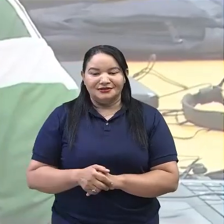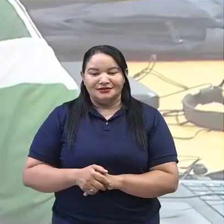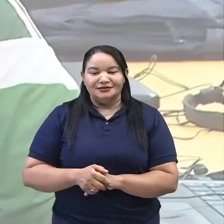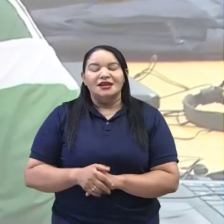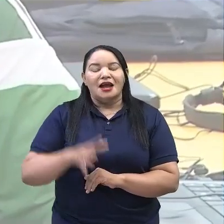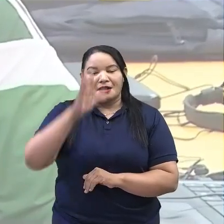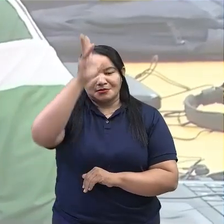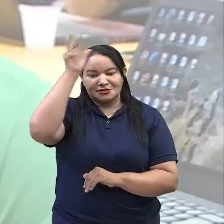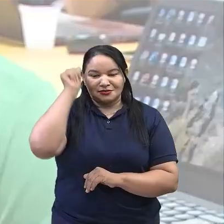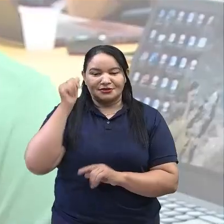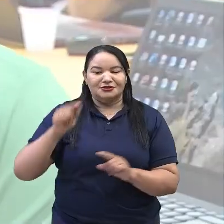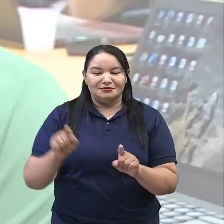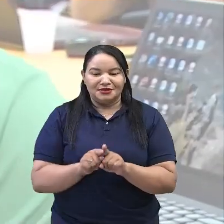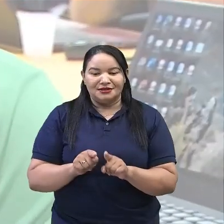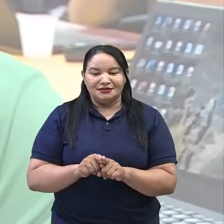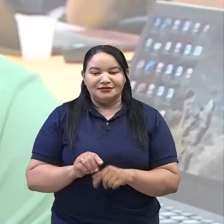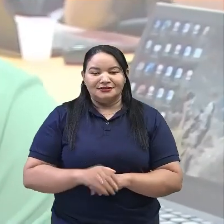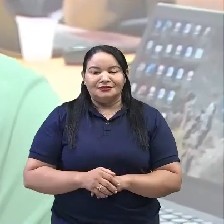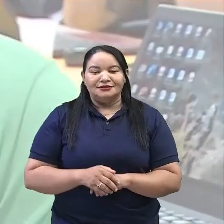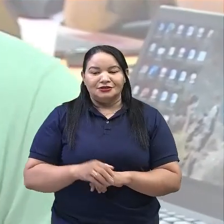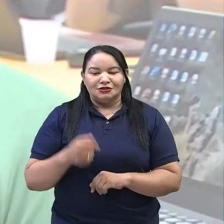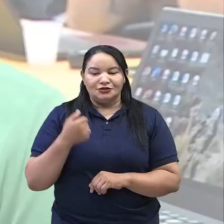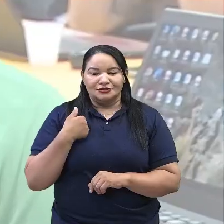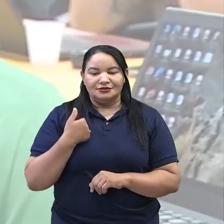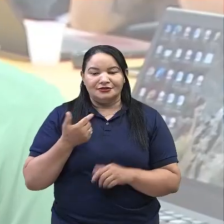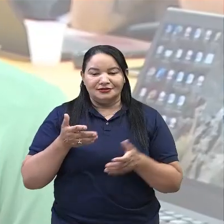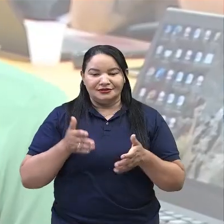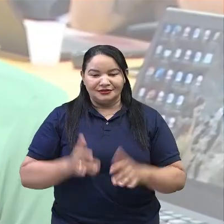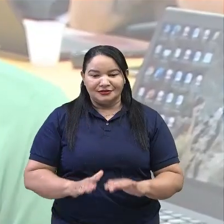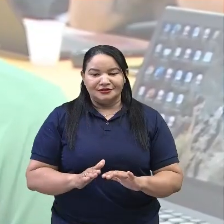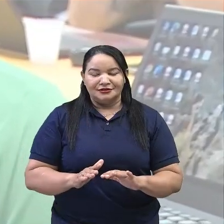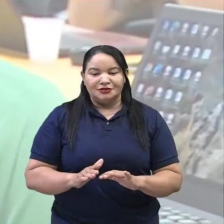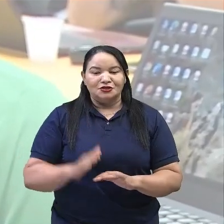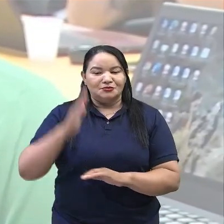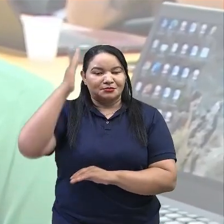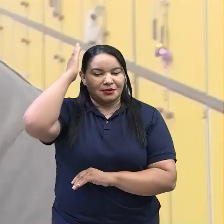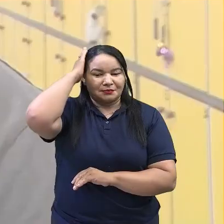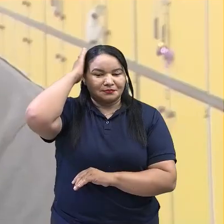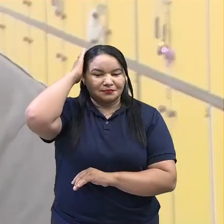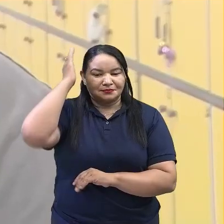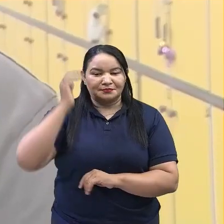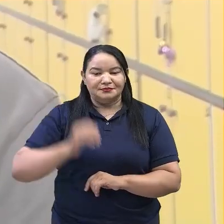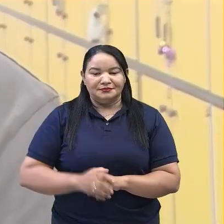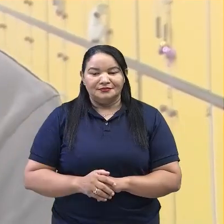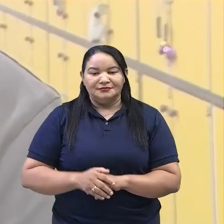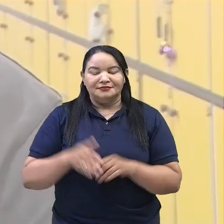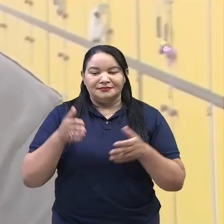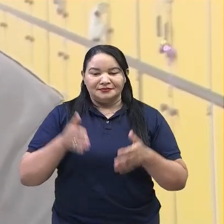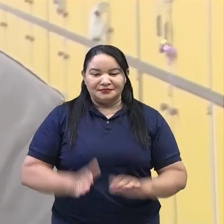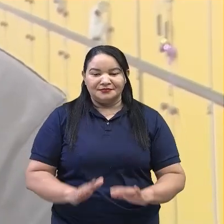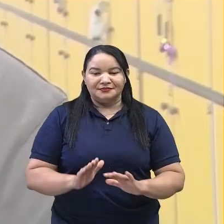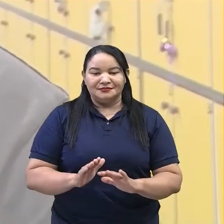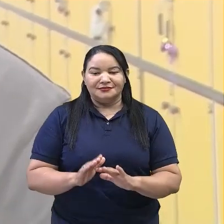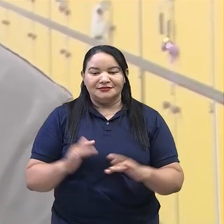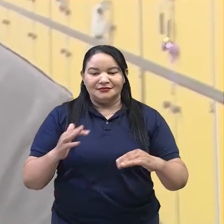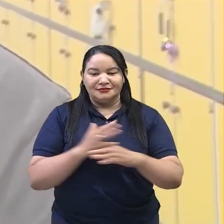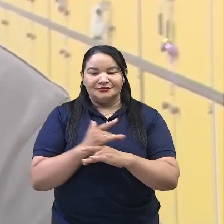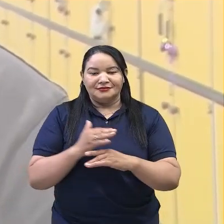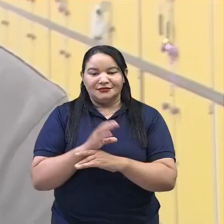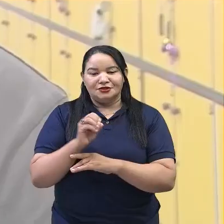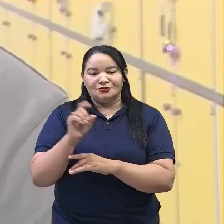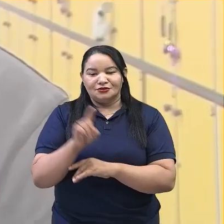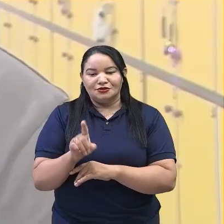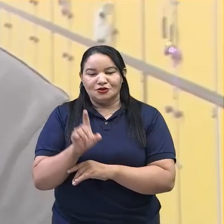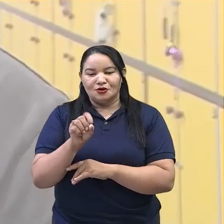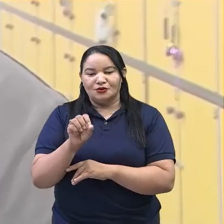Do Amazonas. Eu sou nascido em Belém do Pará. Nasci numa cidade chamada Osório,